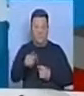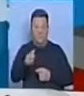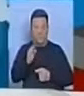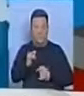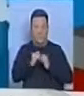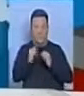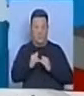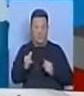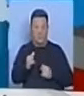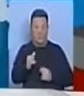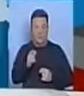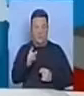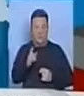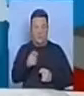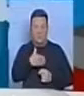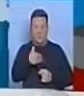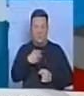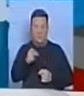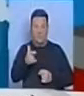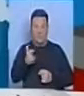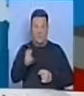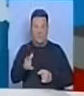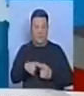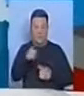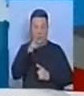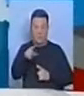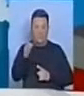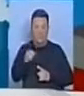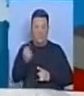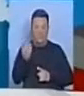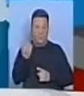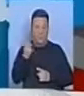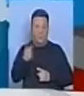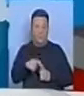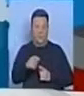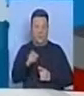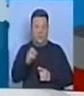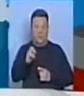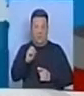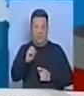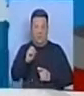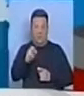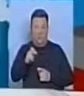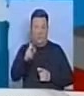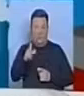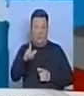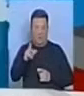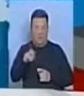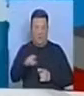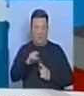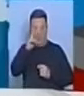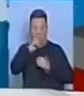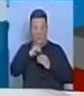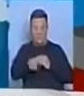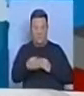Federação Internacional da Saúde Ambiental. A eleição aconteceu recentemente em Auckland, na Nova Zelândia, onde decorreu